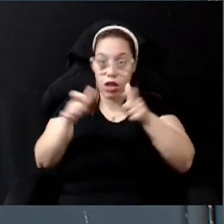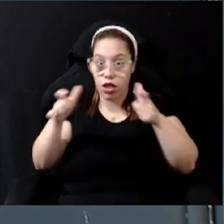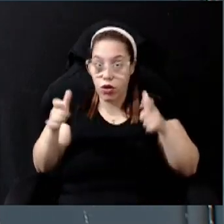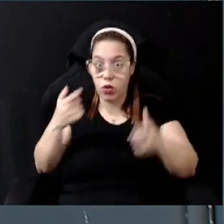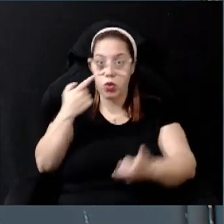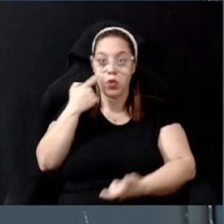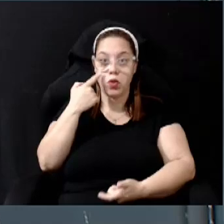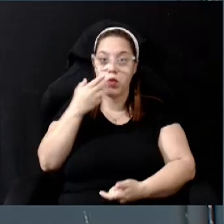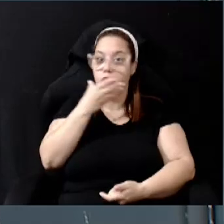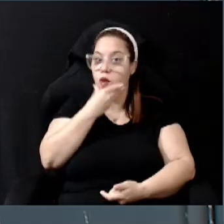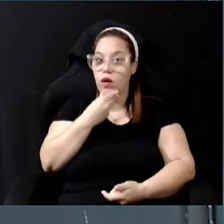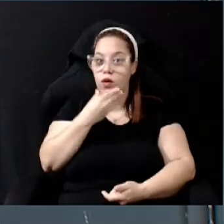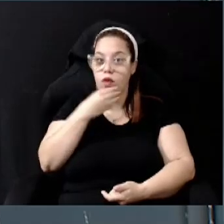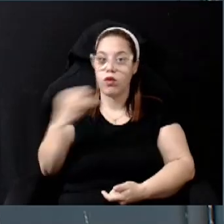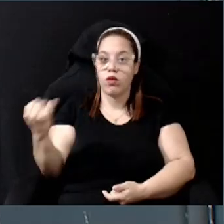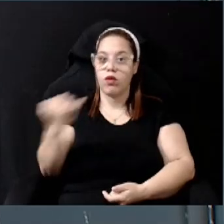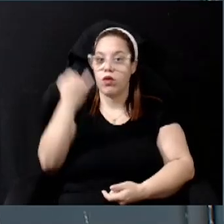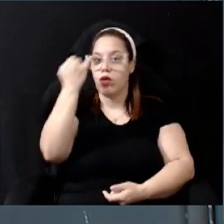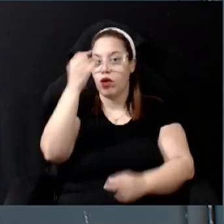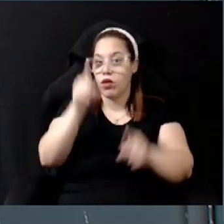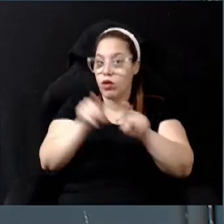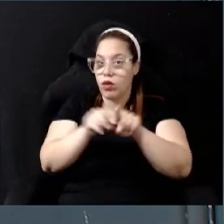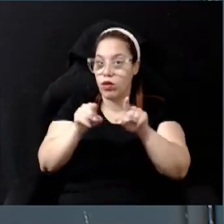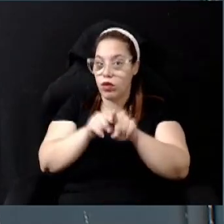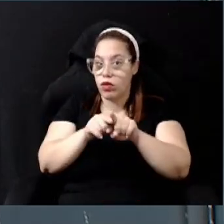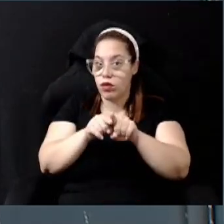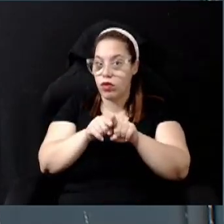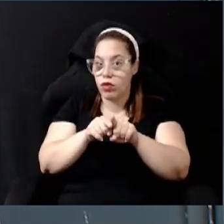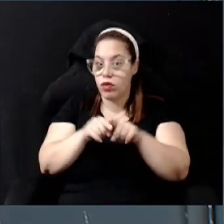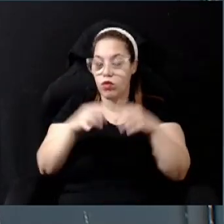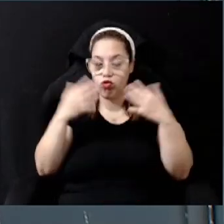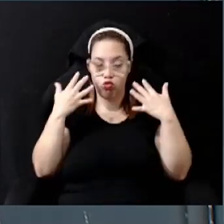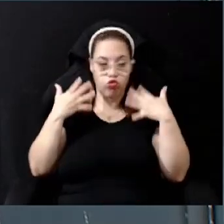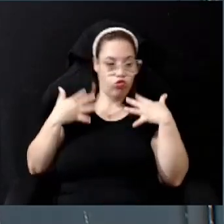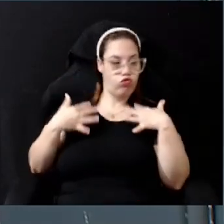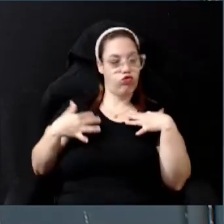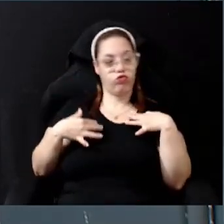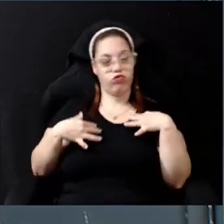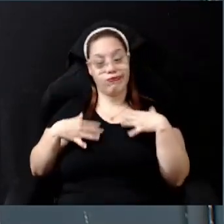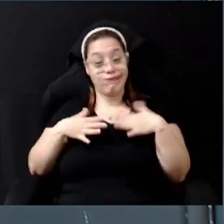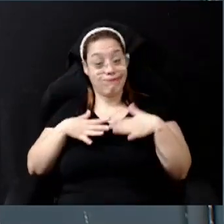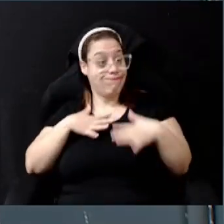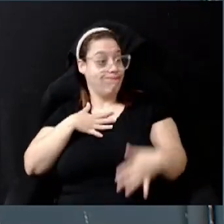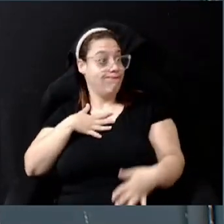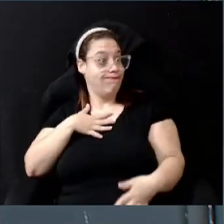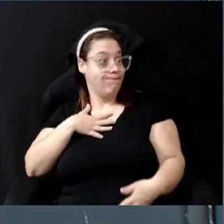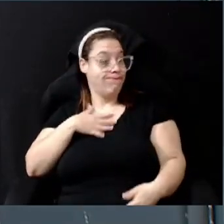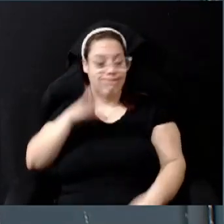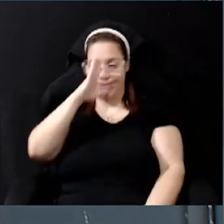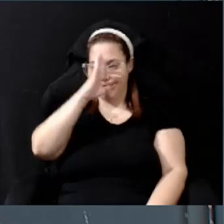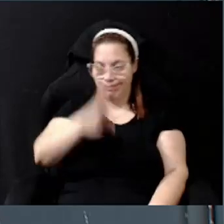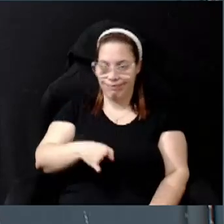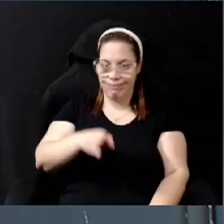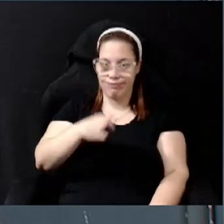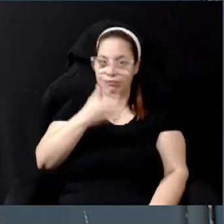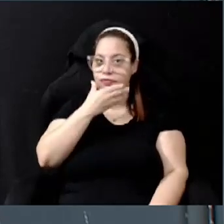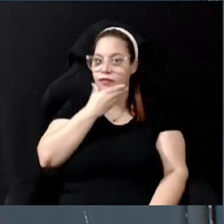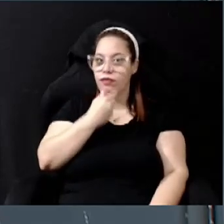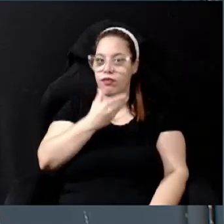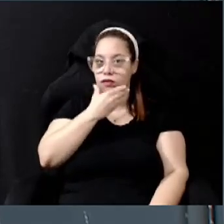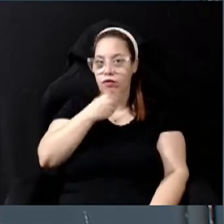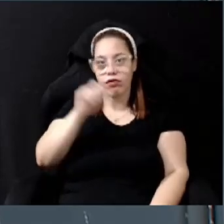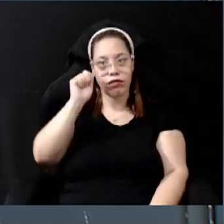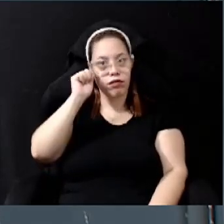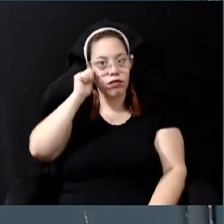se importam também com essa parte do visual, né, da autoestima, principalmente o homem preto, porque é